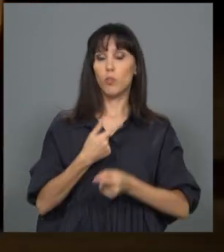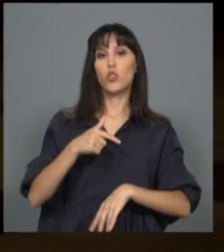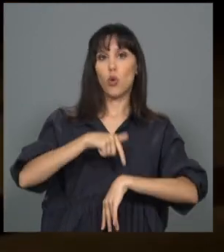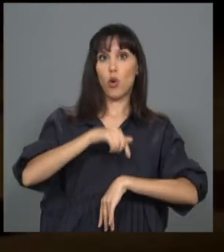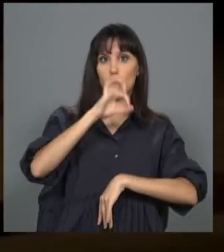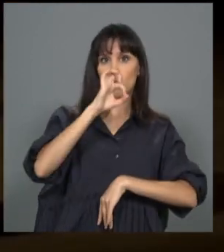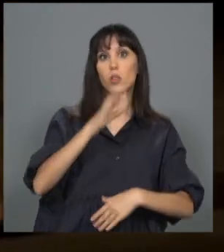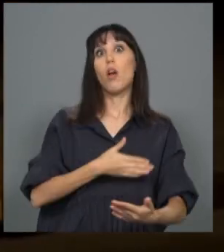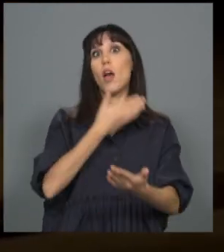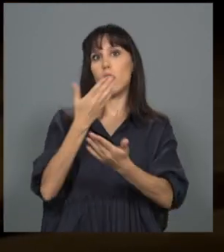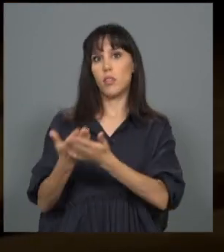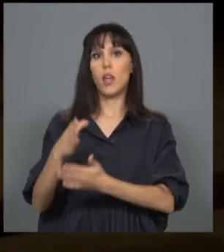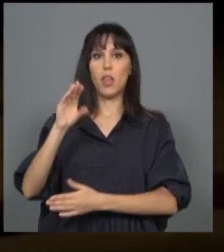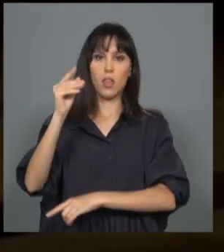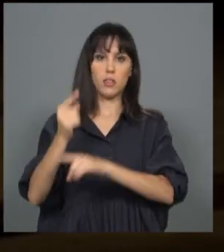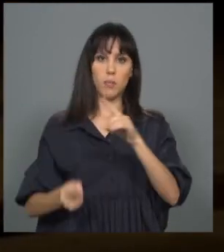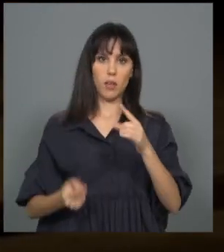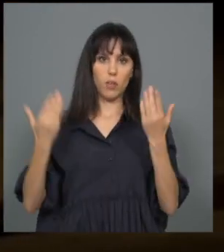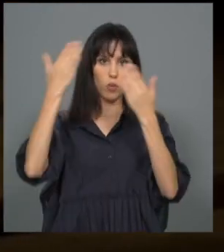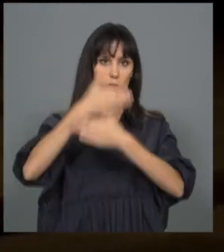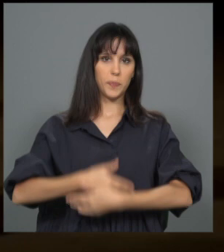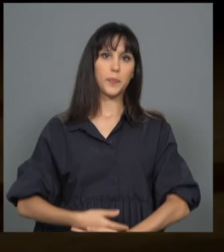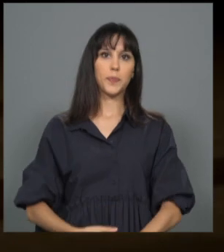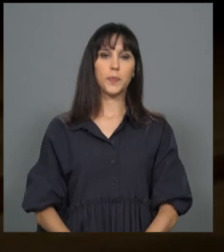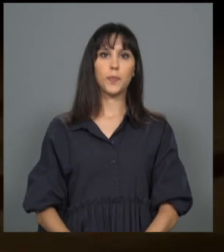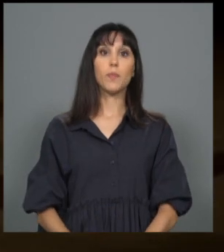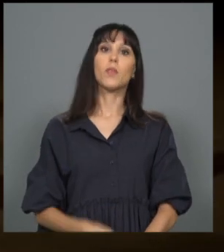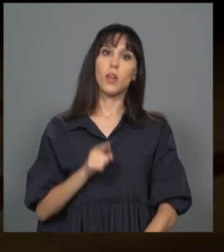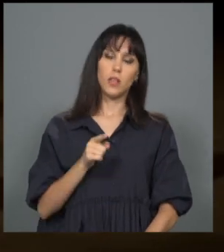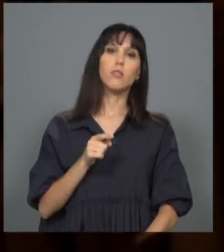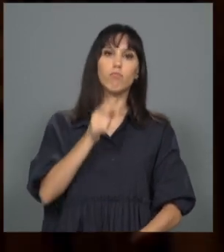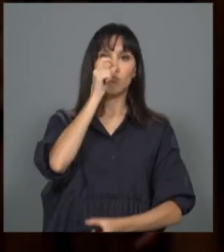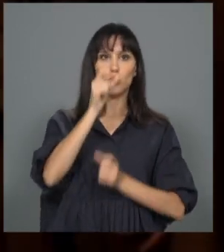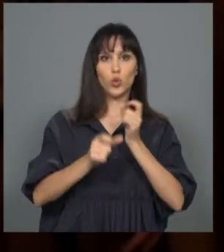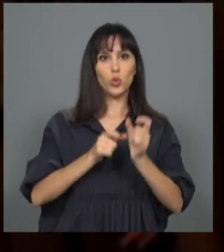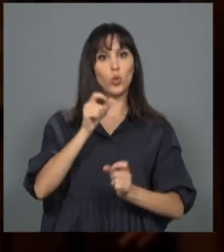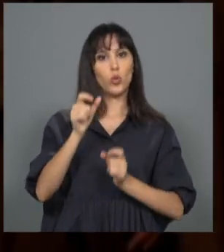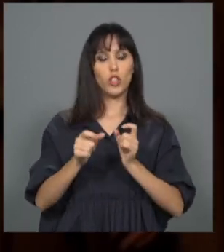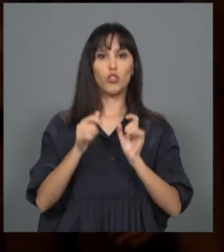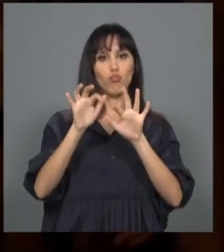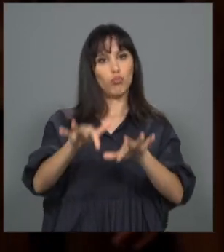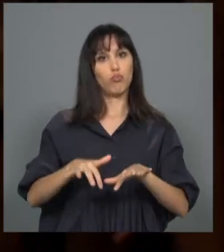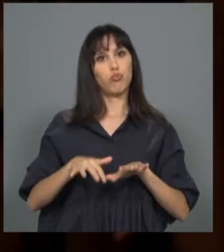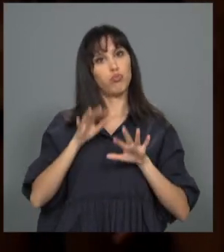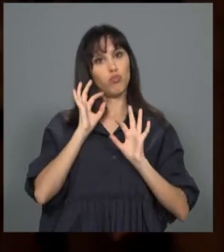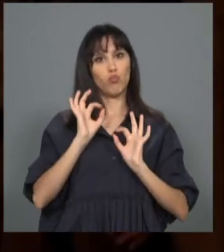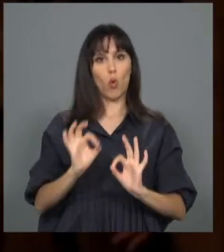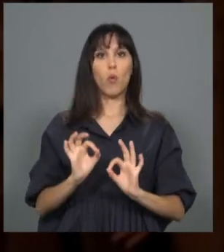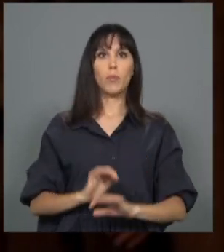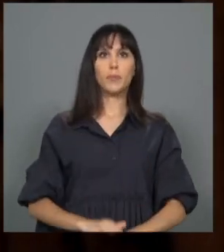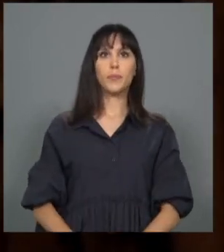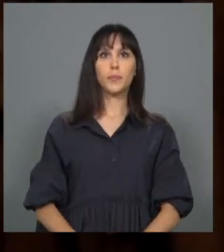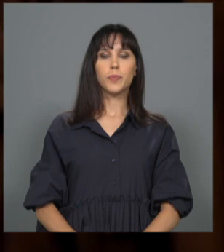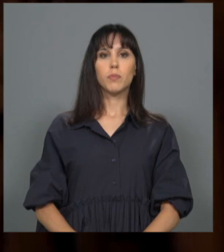8 até às 10:30. É que então as pessoas se vão. O importante